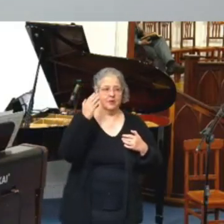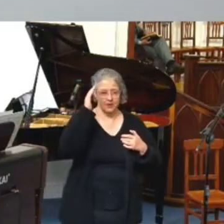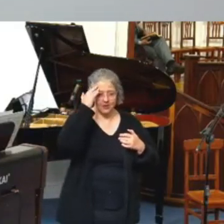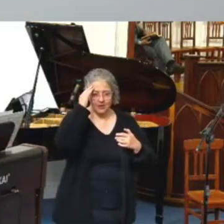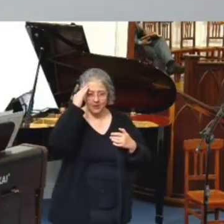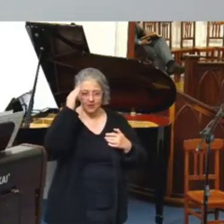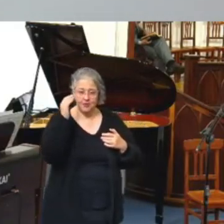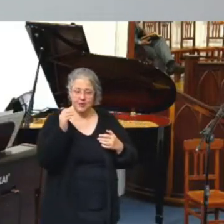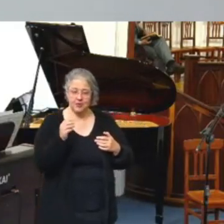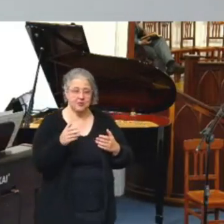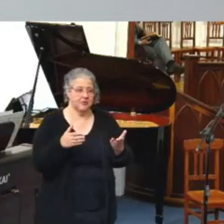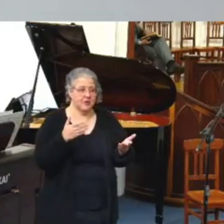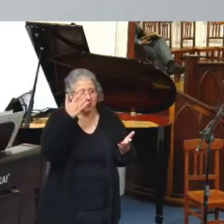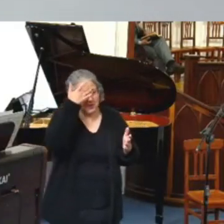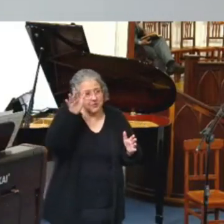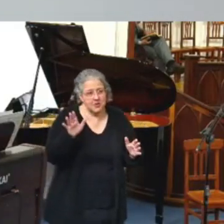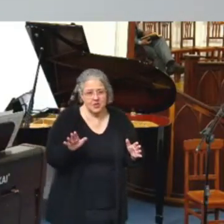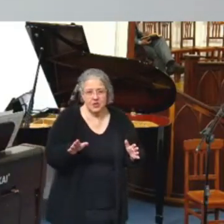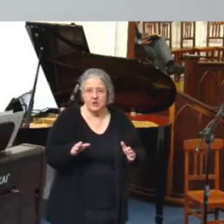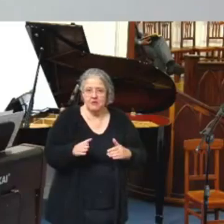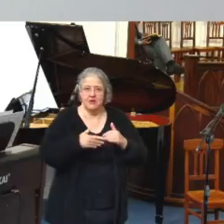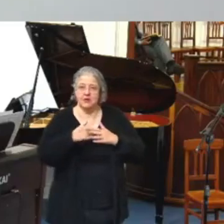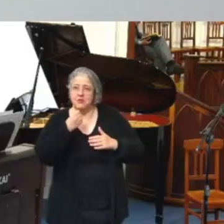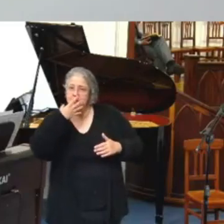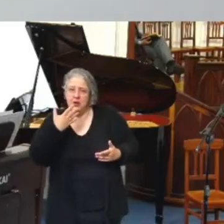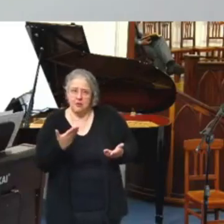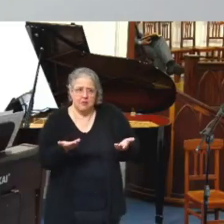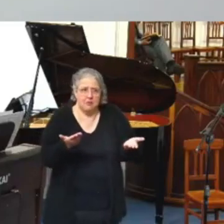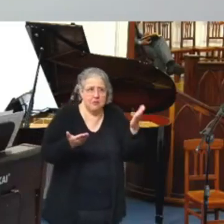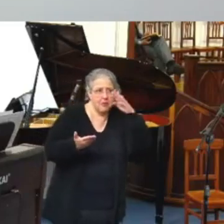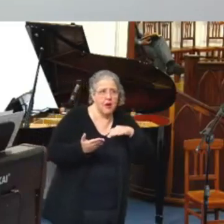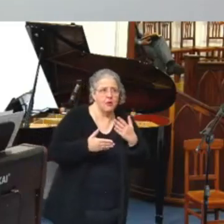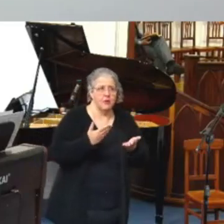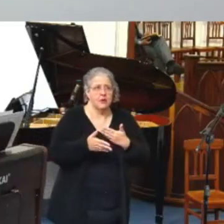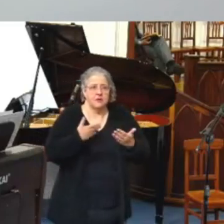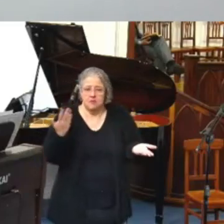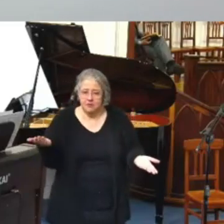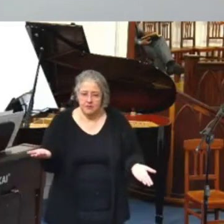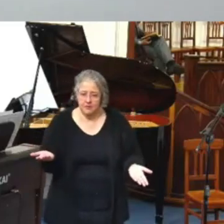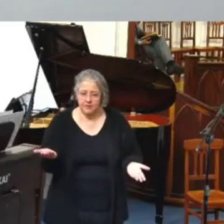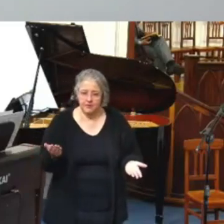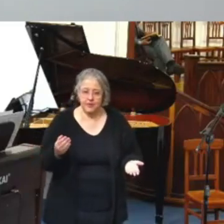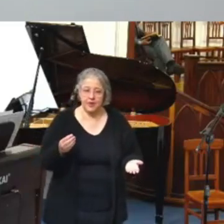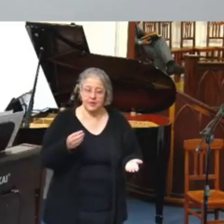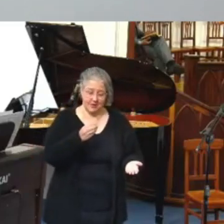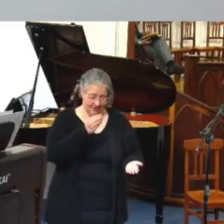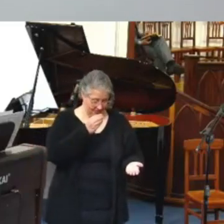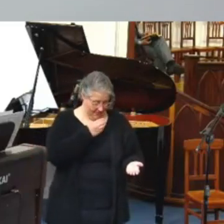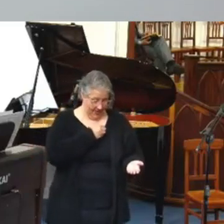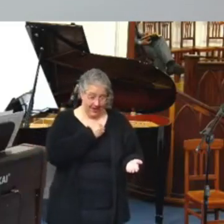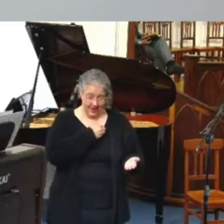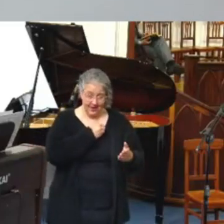bem ou mal, potencializando aquele pecado que nos levou ao